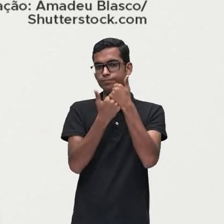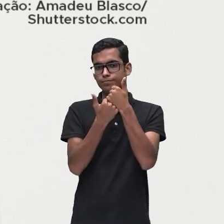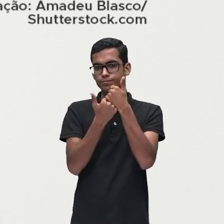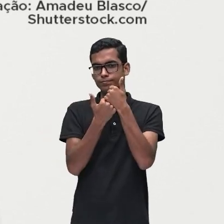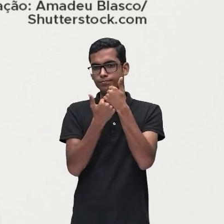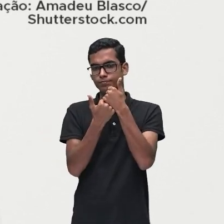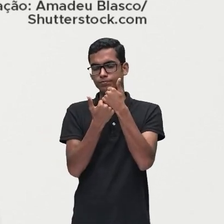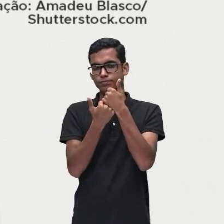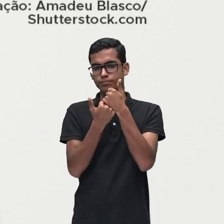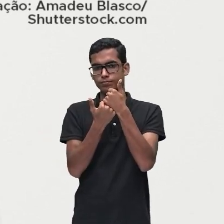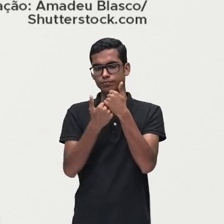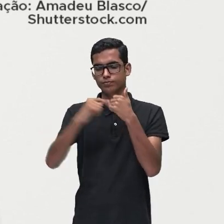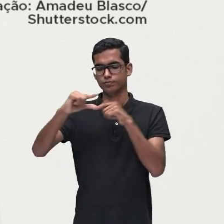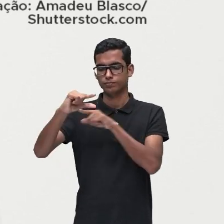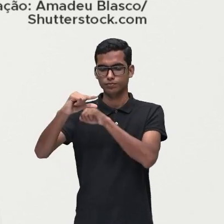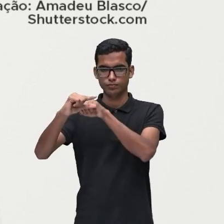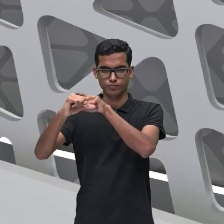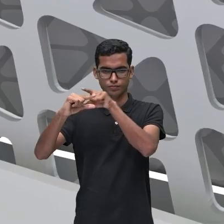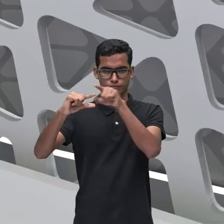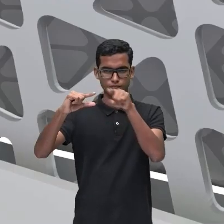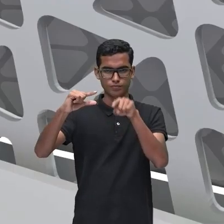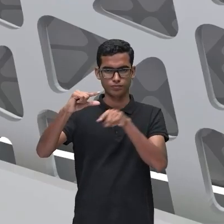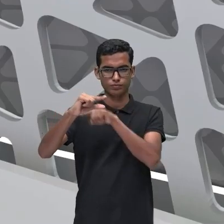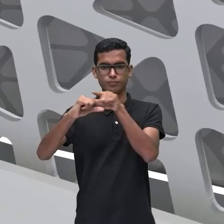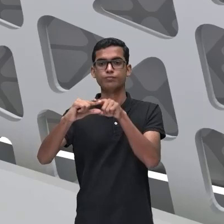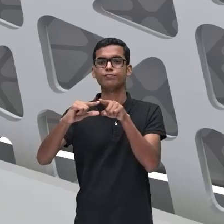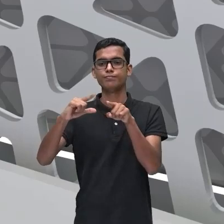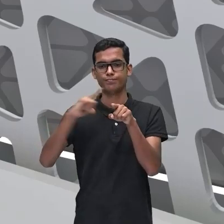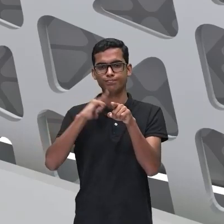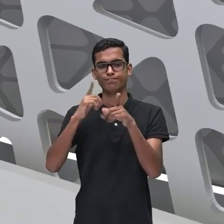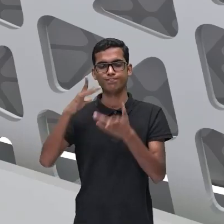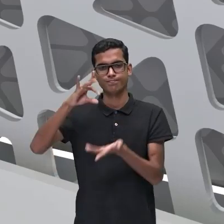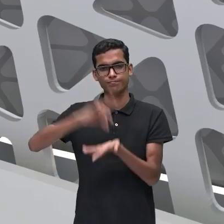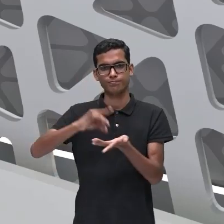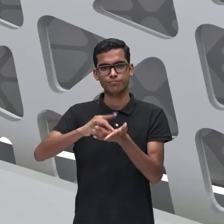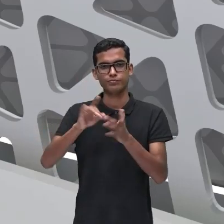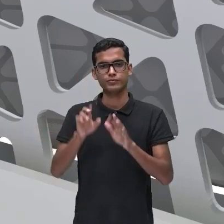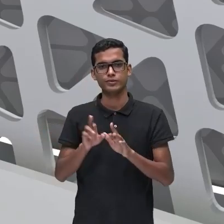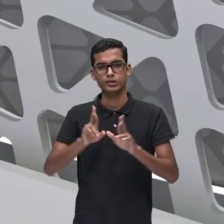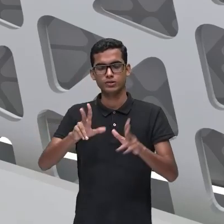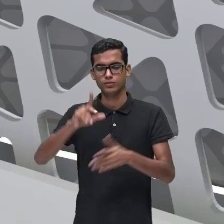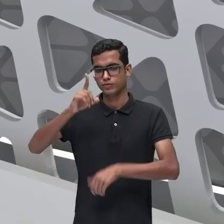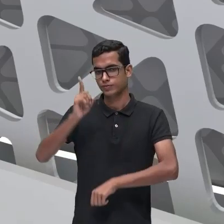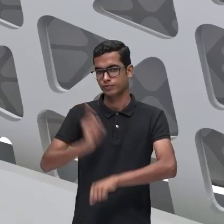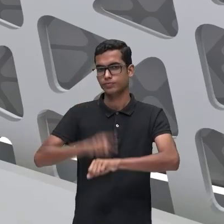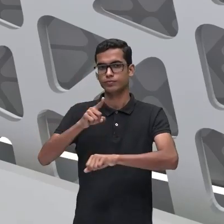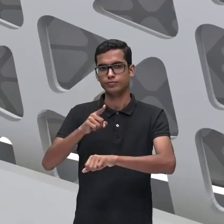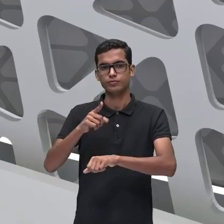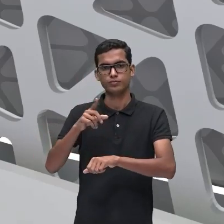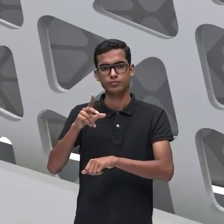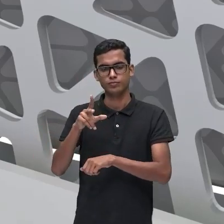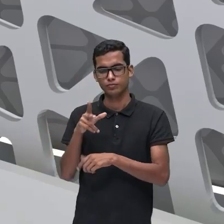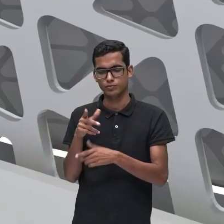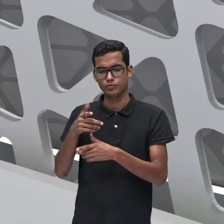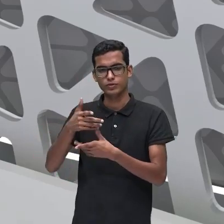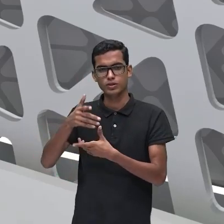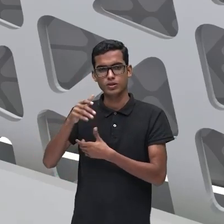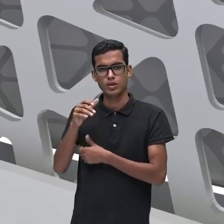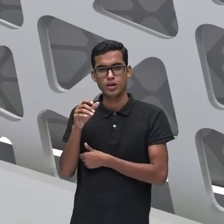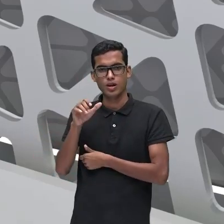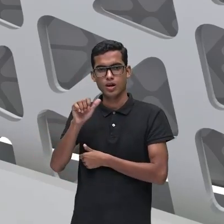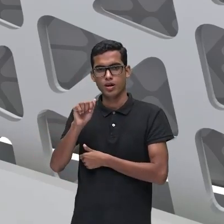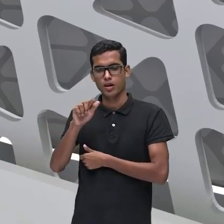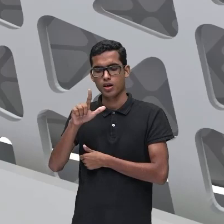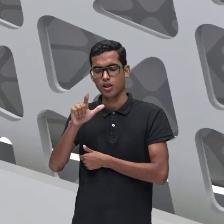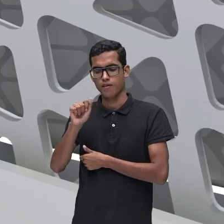e ponto de apoio fazem diferenças nas alavancas. Então, o que a gente precisa saber até aqui é que